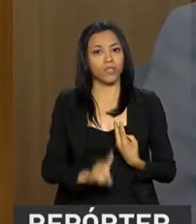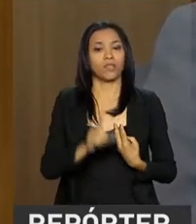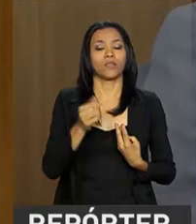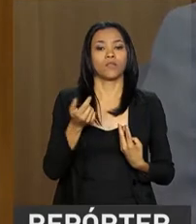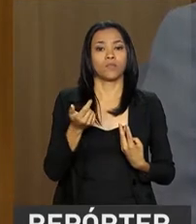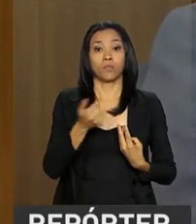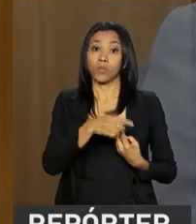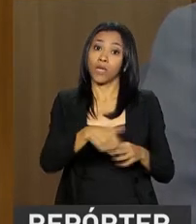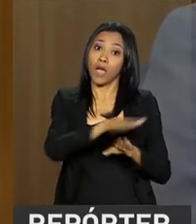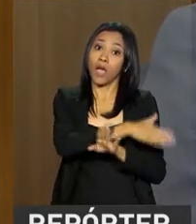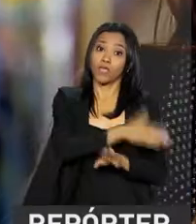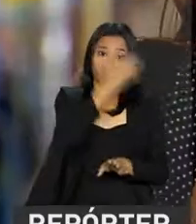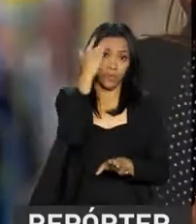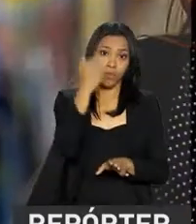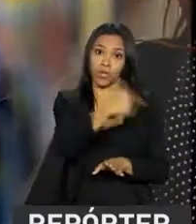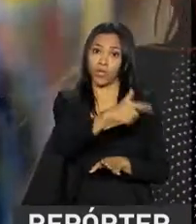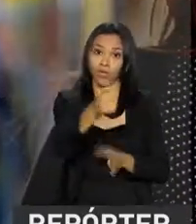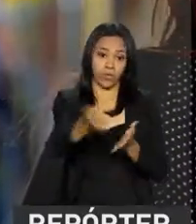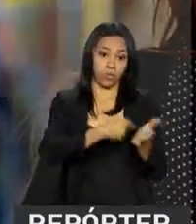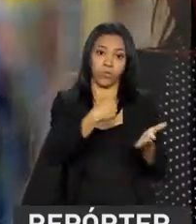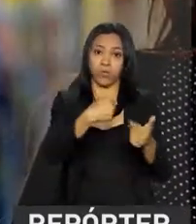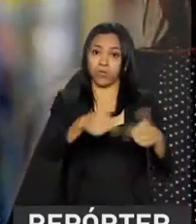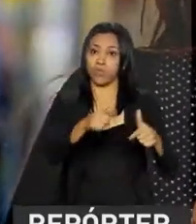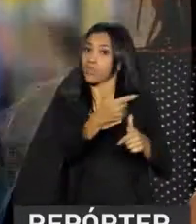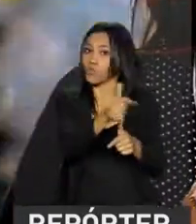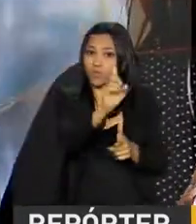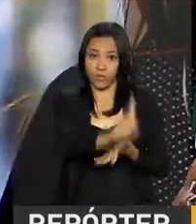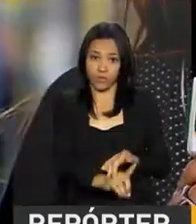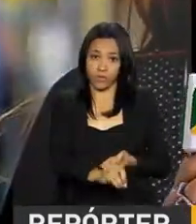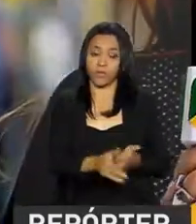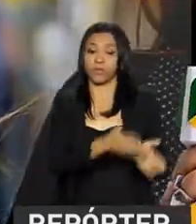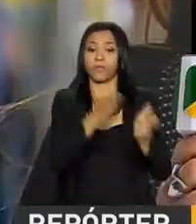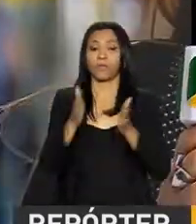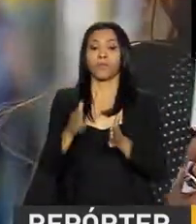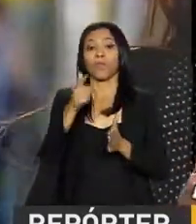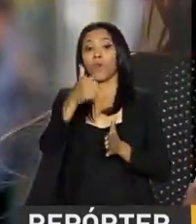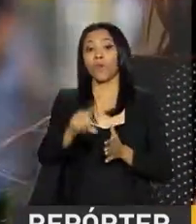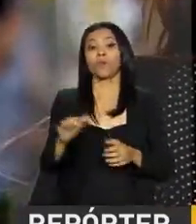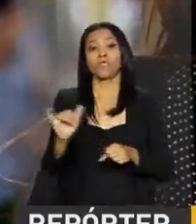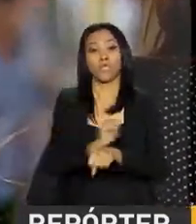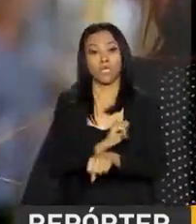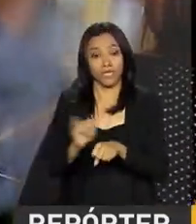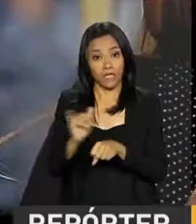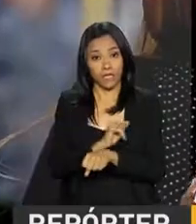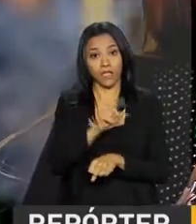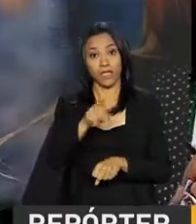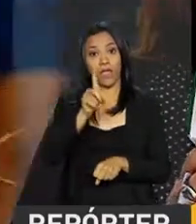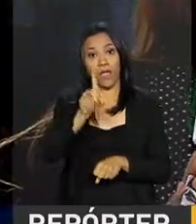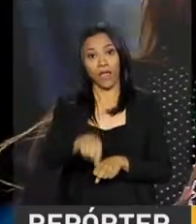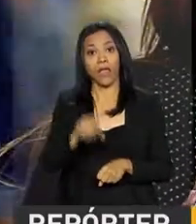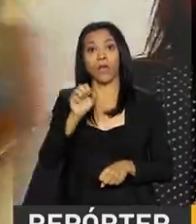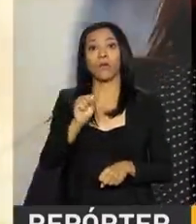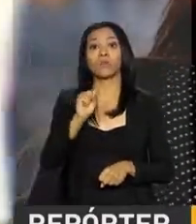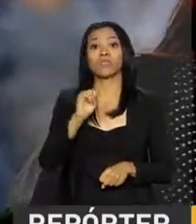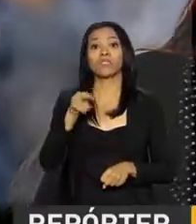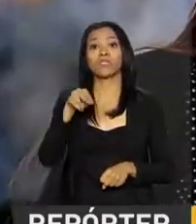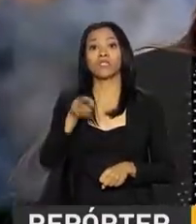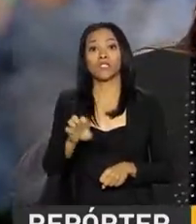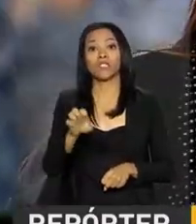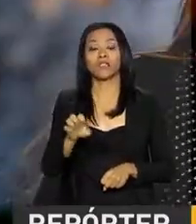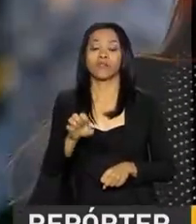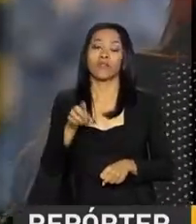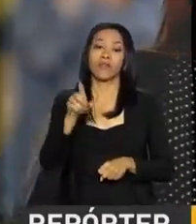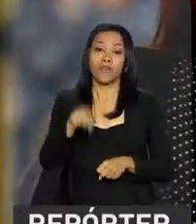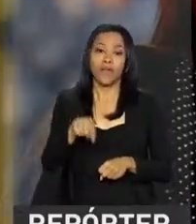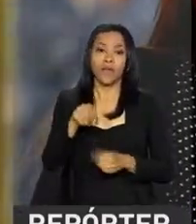não está percebendo uma outra ferramenta que tem ajudado a retomada do mercado de trabalho é o cine fácil um aplicativo